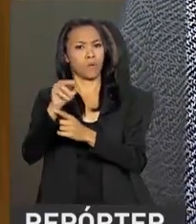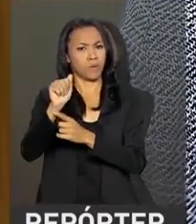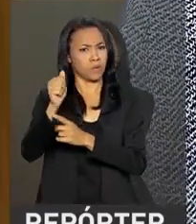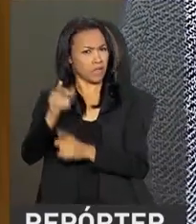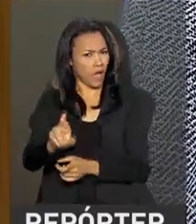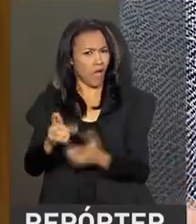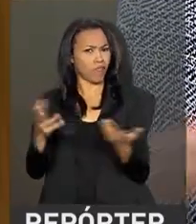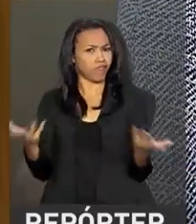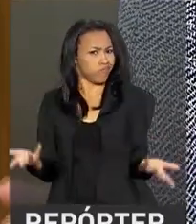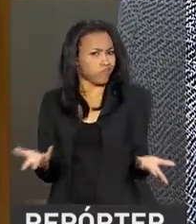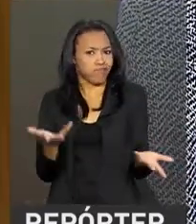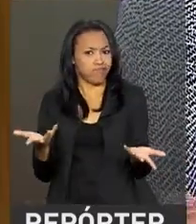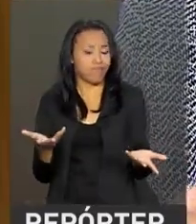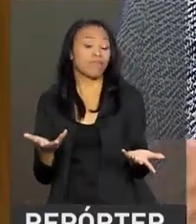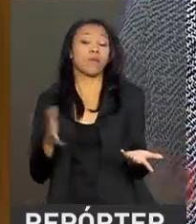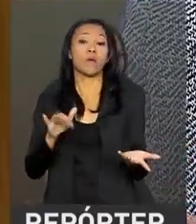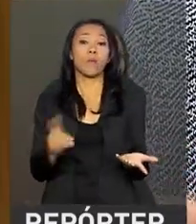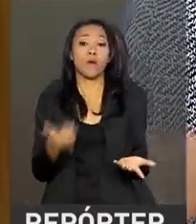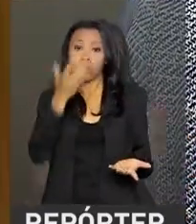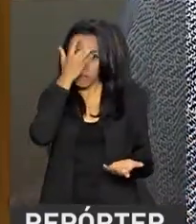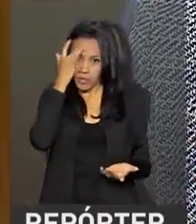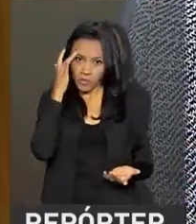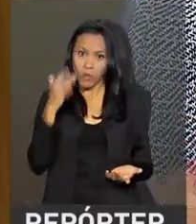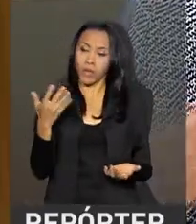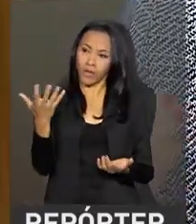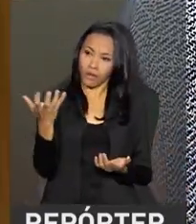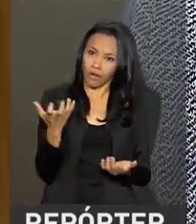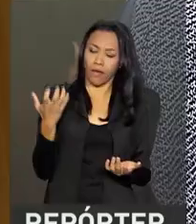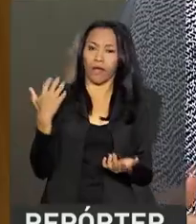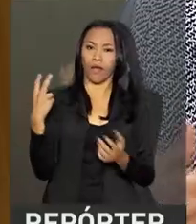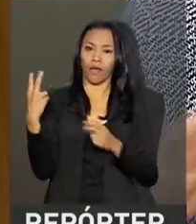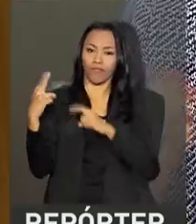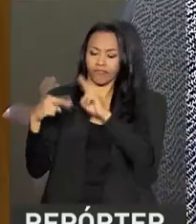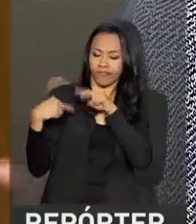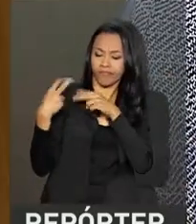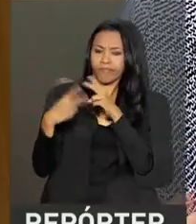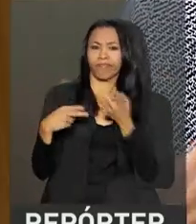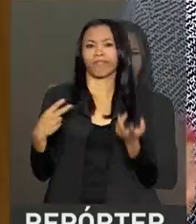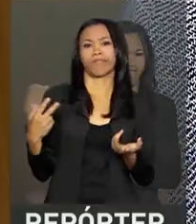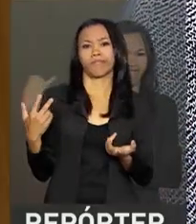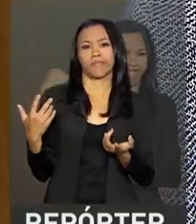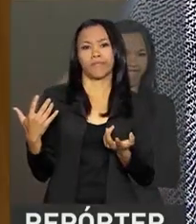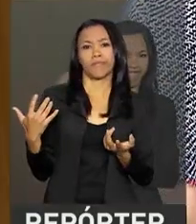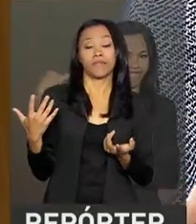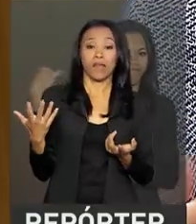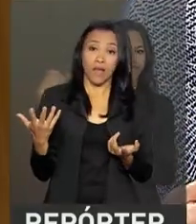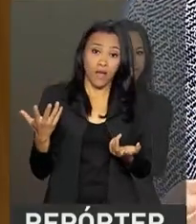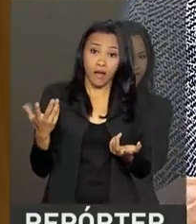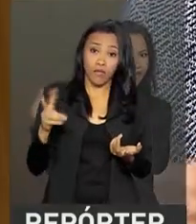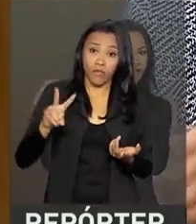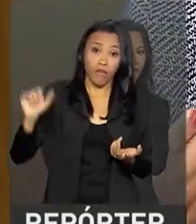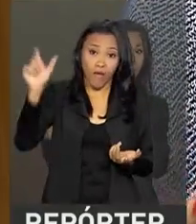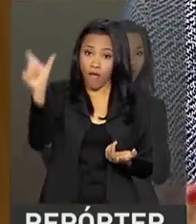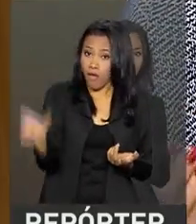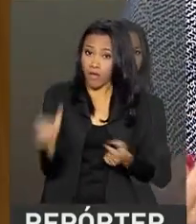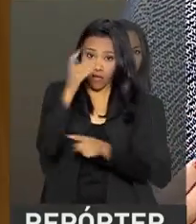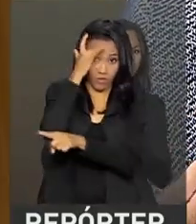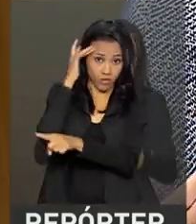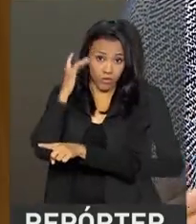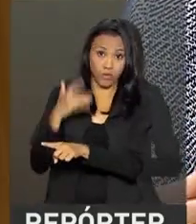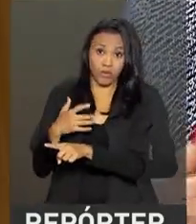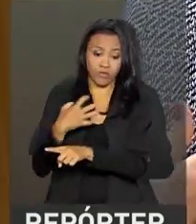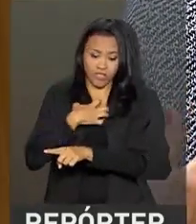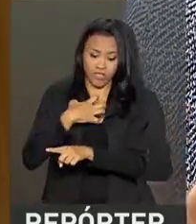tem é alguém que quer corteja que está buscando uma parceria nesse sentido ela não vai não vai sentir que está em